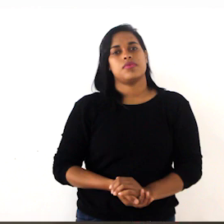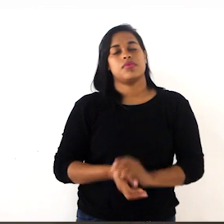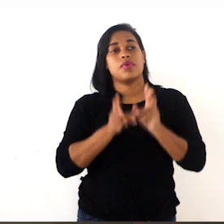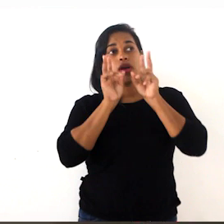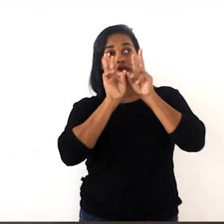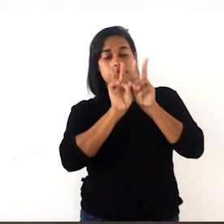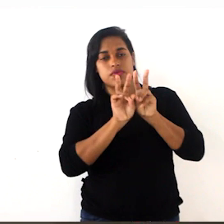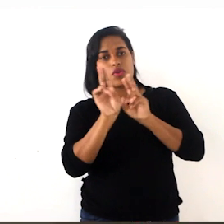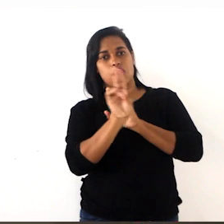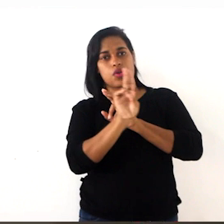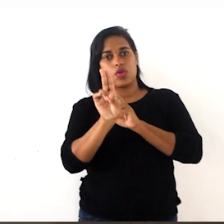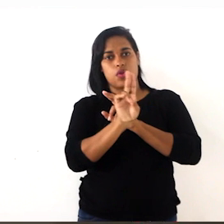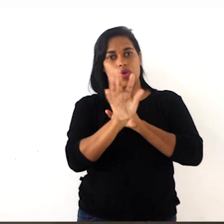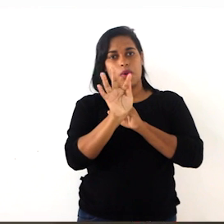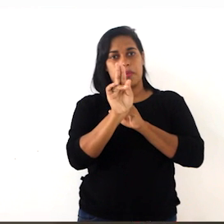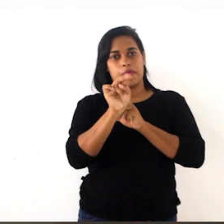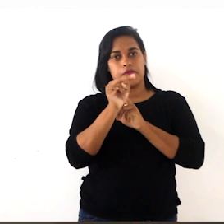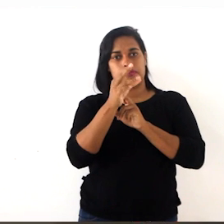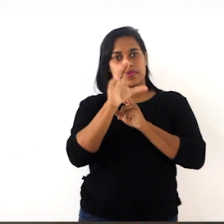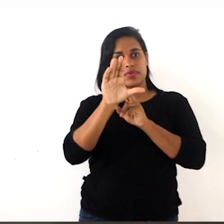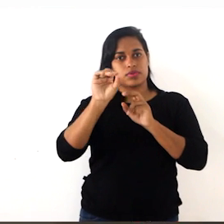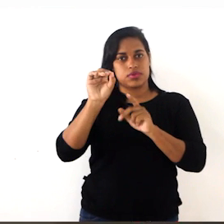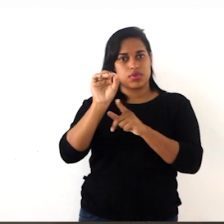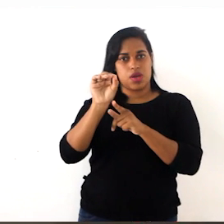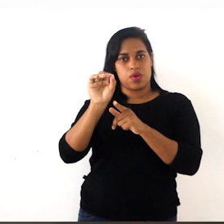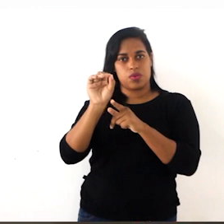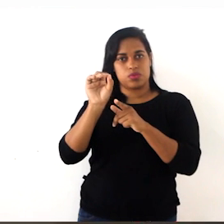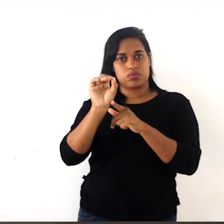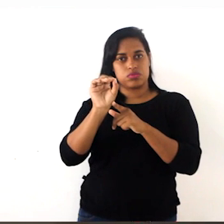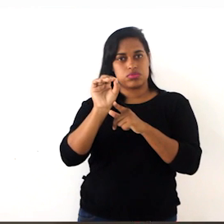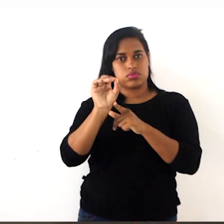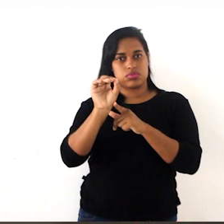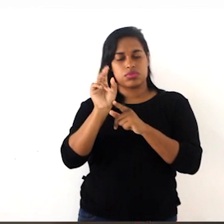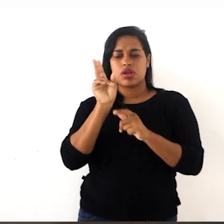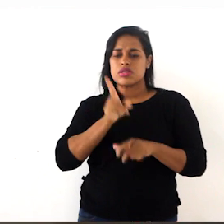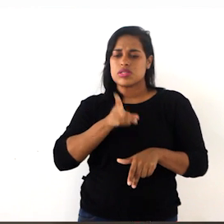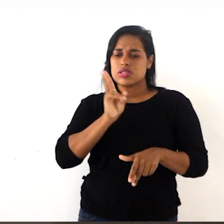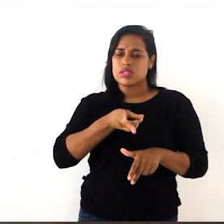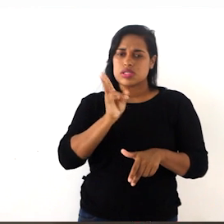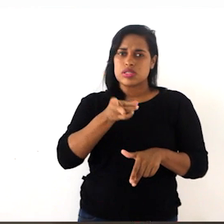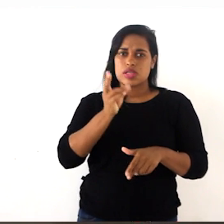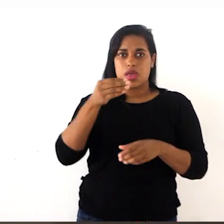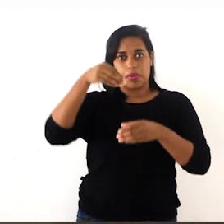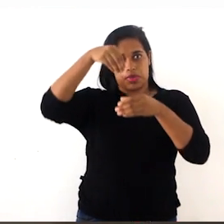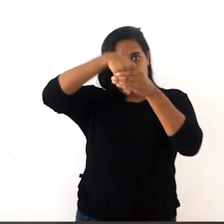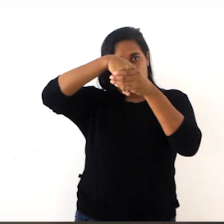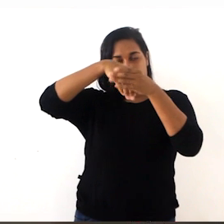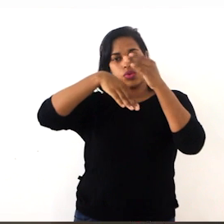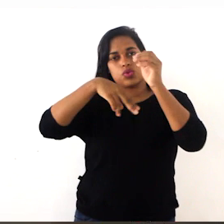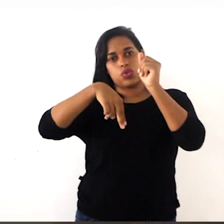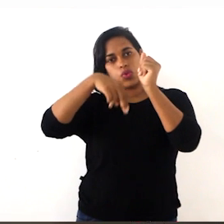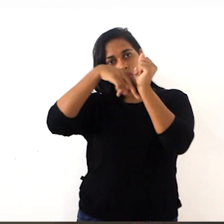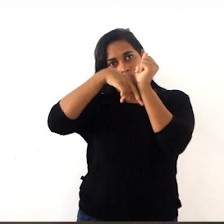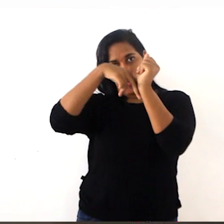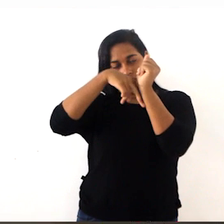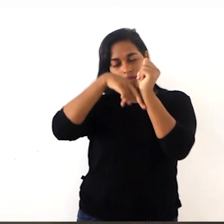vimos que podemos chamar as funções em qualquer parte do nosso código, do nosso script, no mesmo